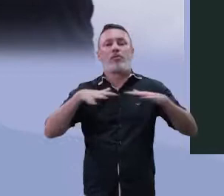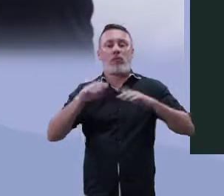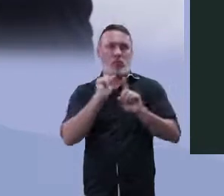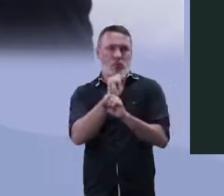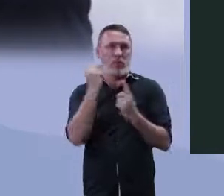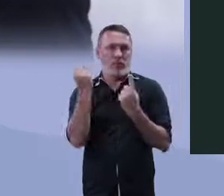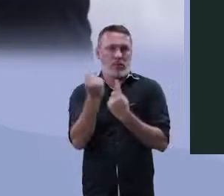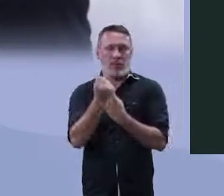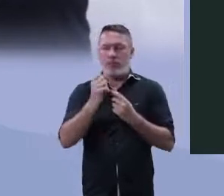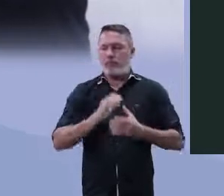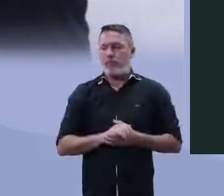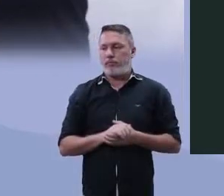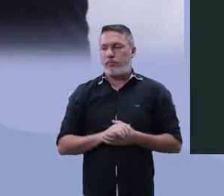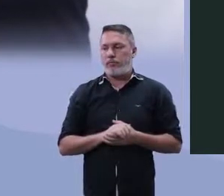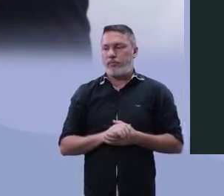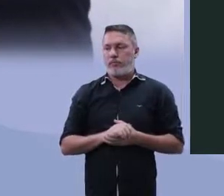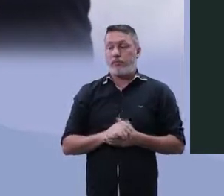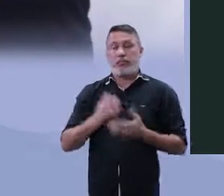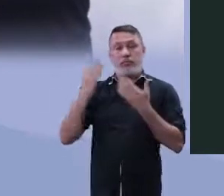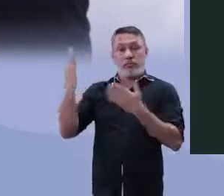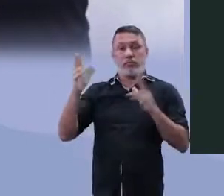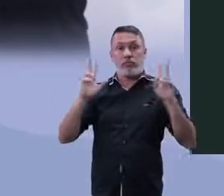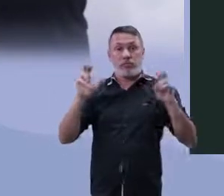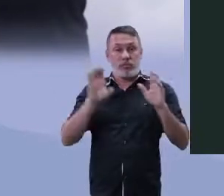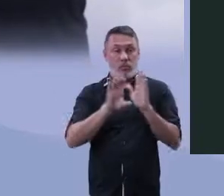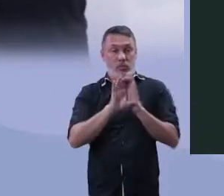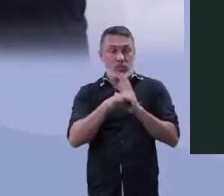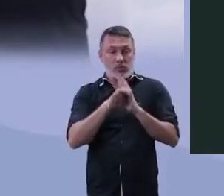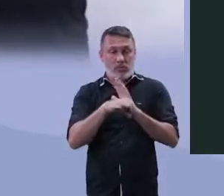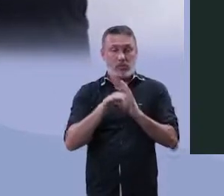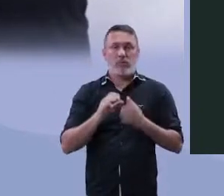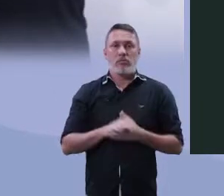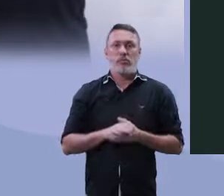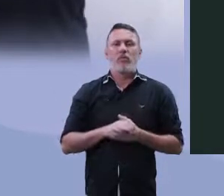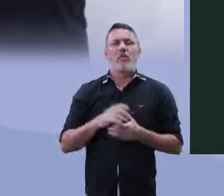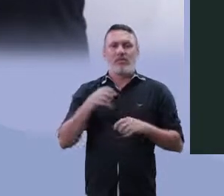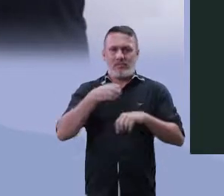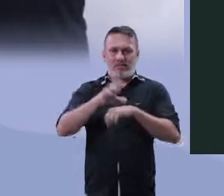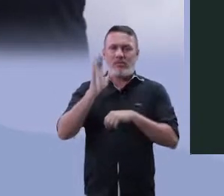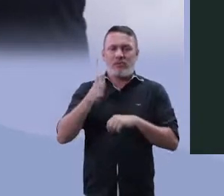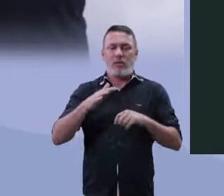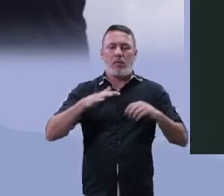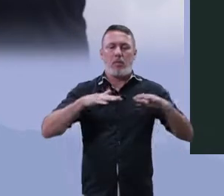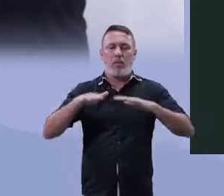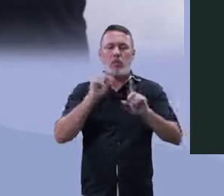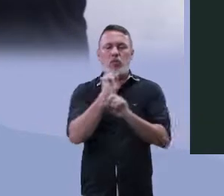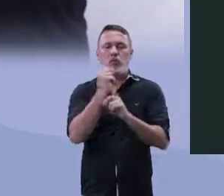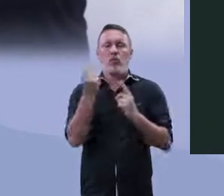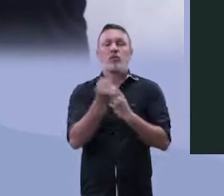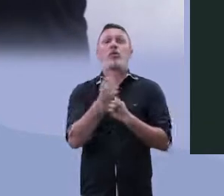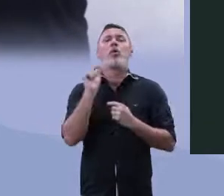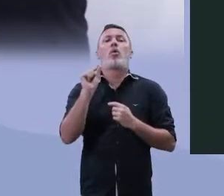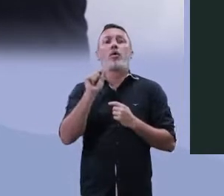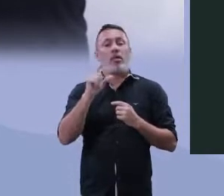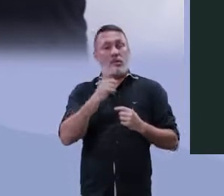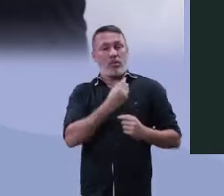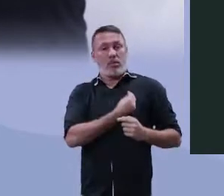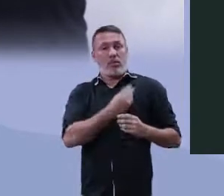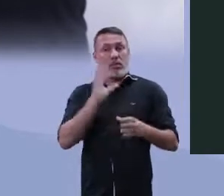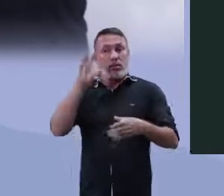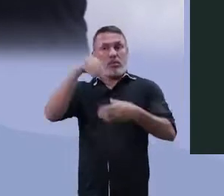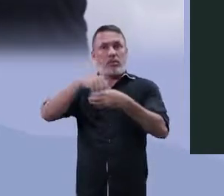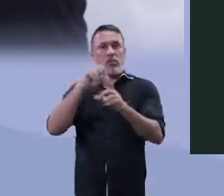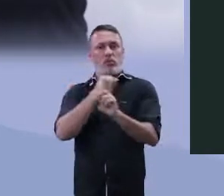sociais. Ali uma definição, né? Então, como eu já havia colocado, esses grupos eles atuam, né, na